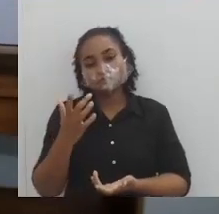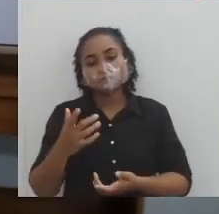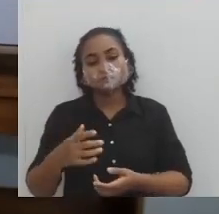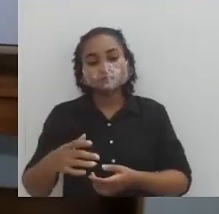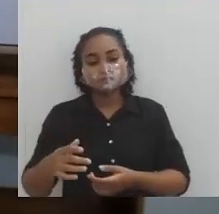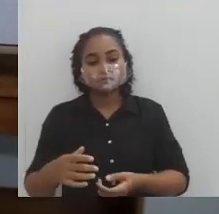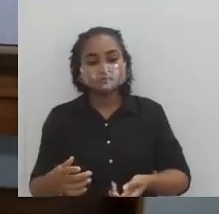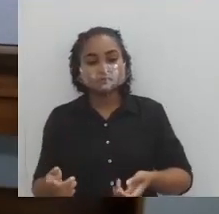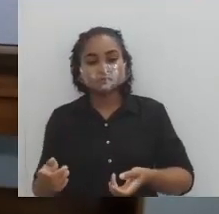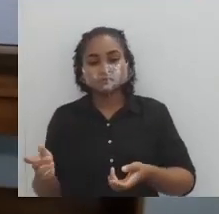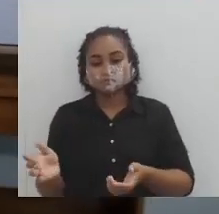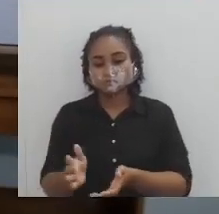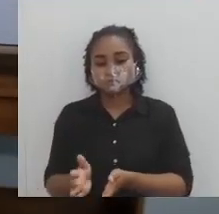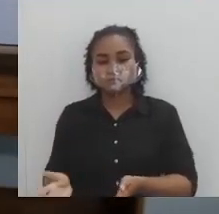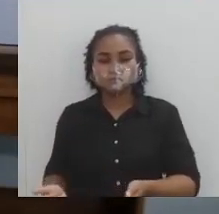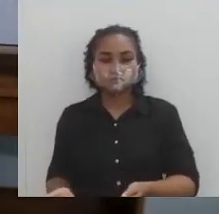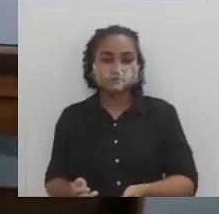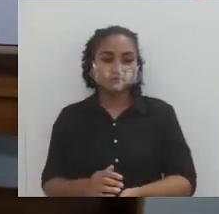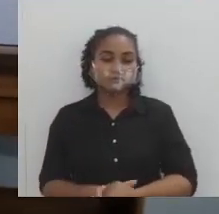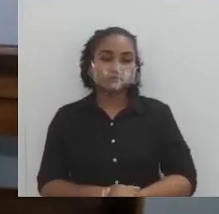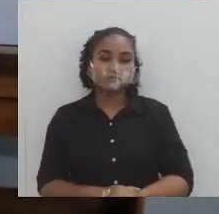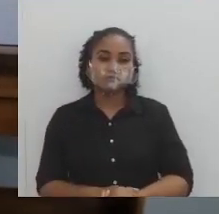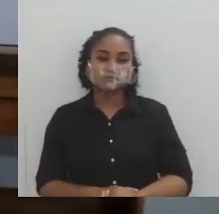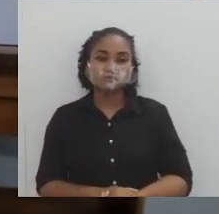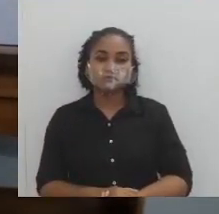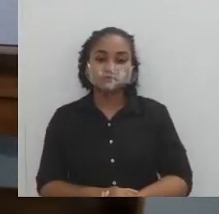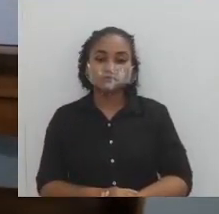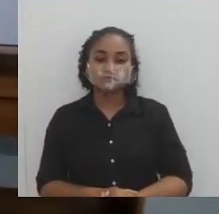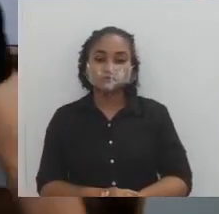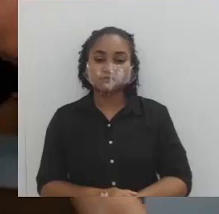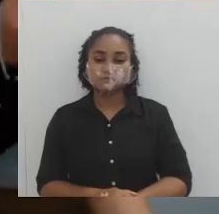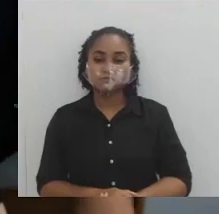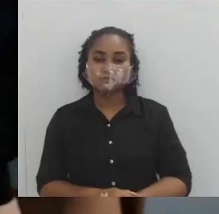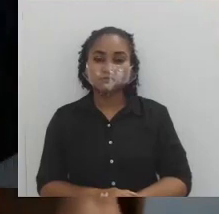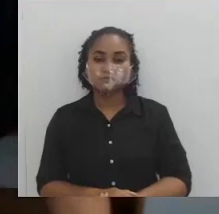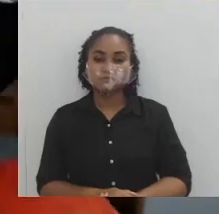o bobinho com a bola de futebol.